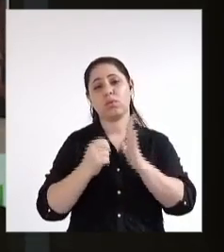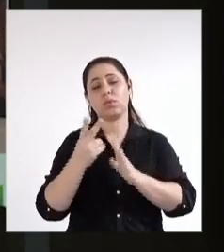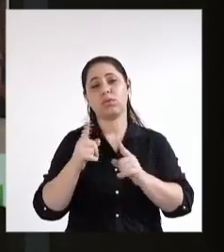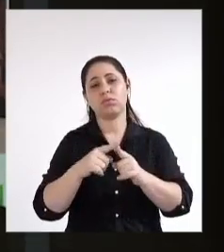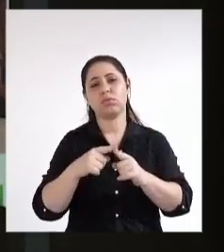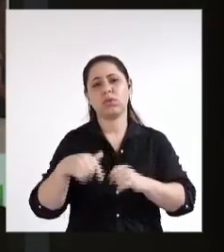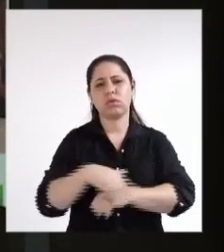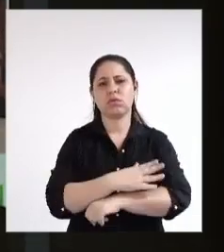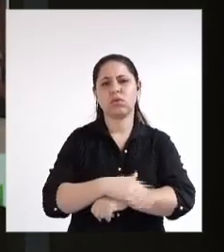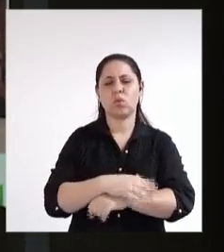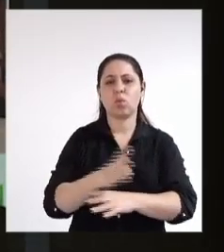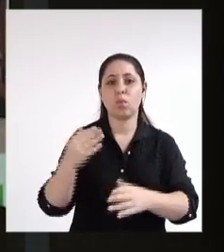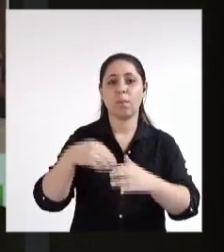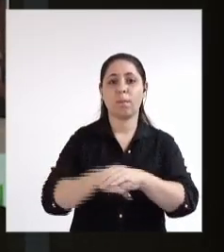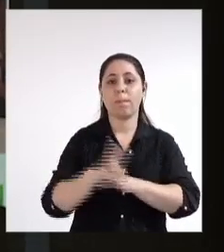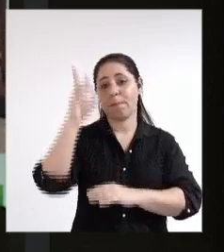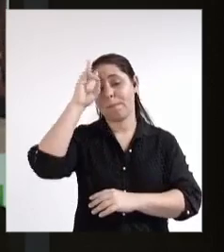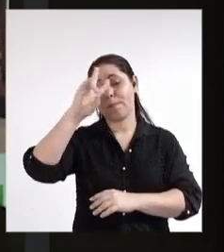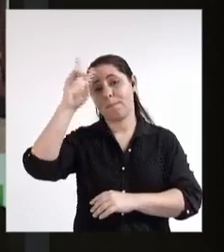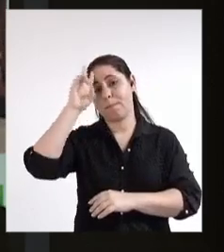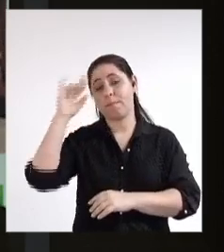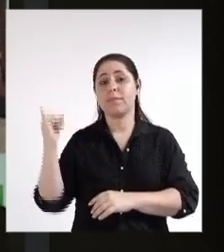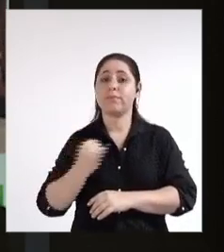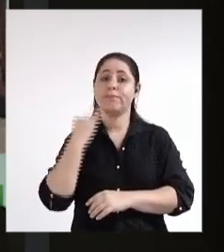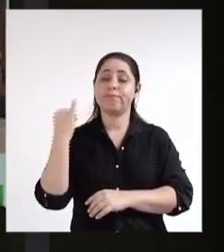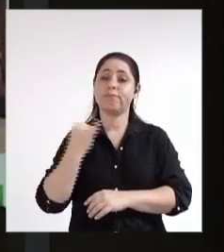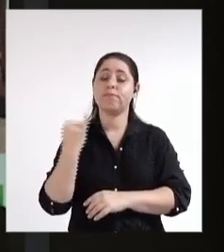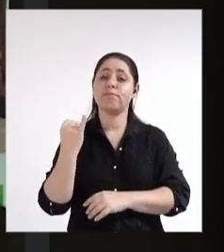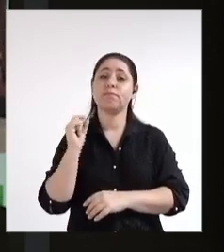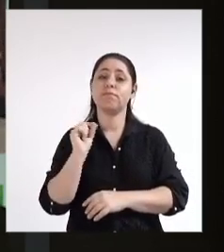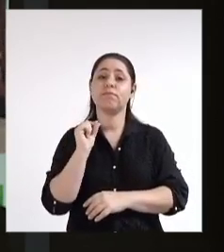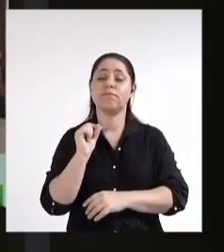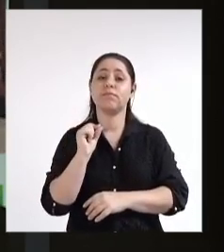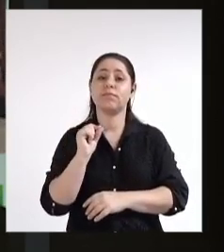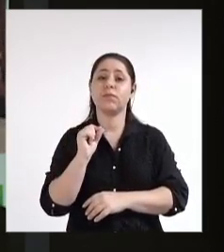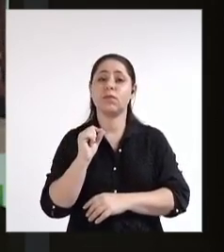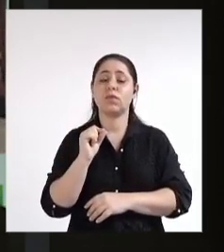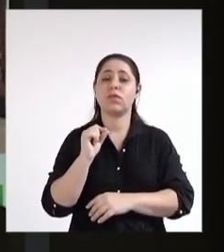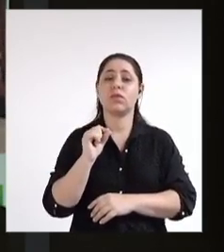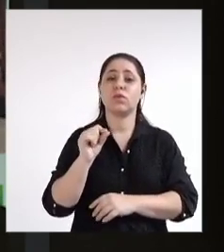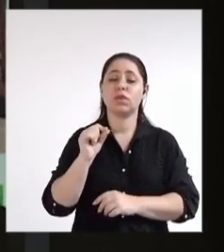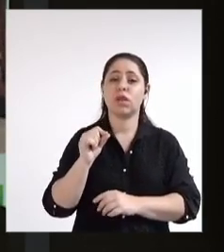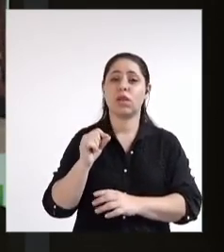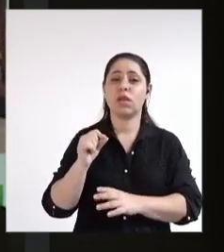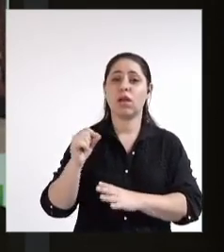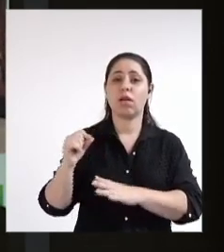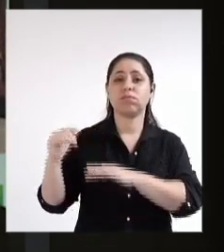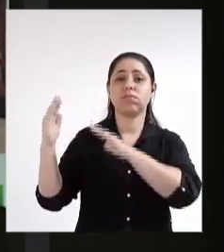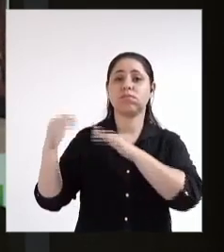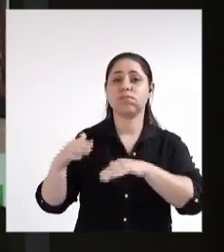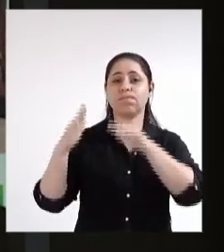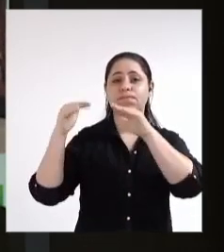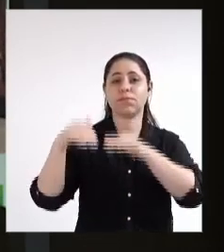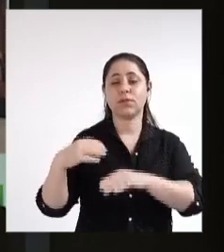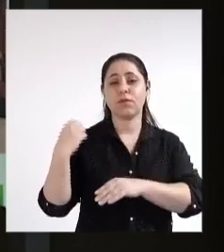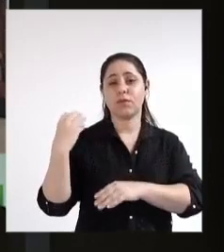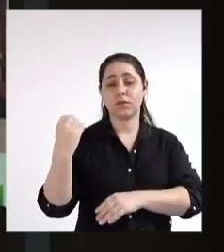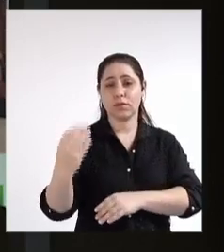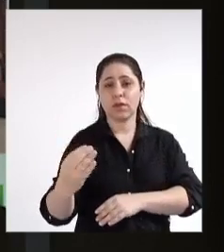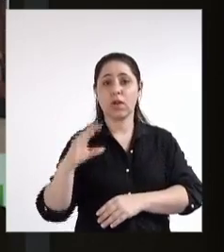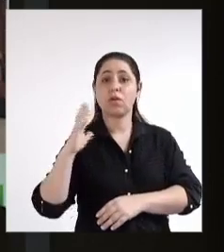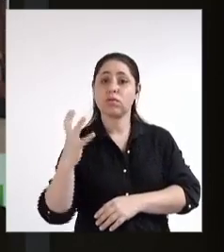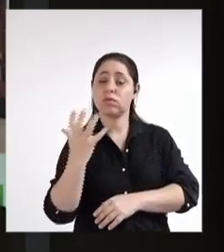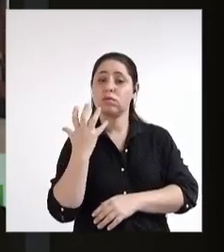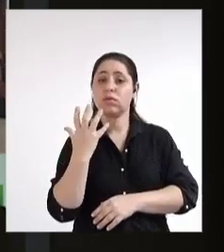monçoeiras que guarda um registro histórico muito importante das funções nas expedições conselhos que aconteceram